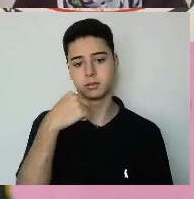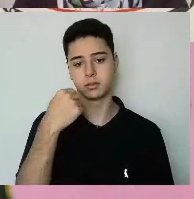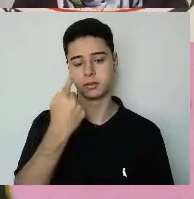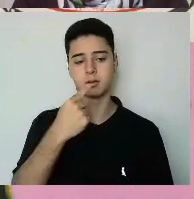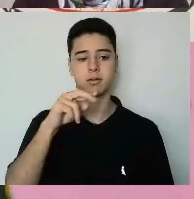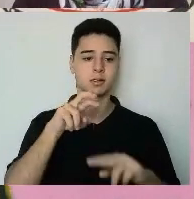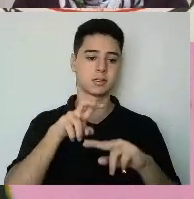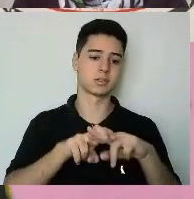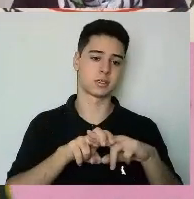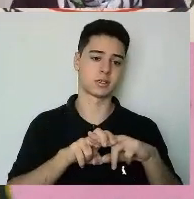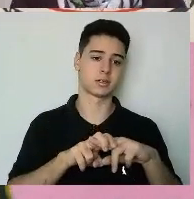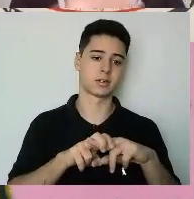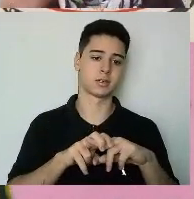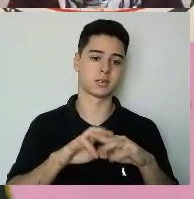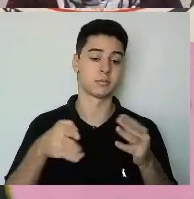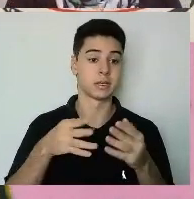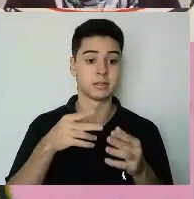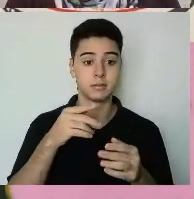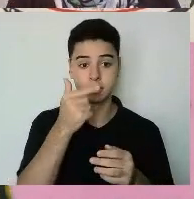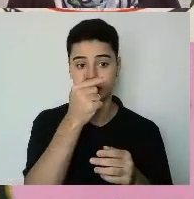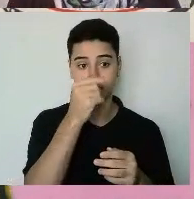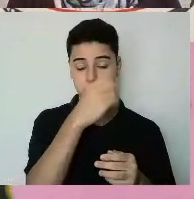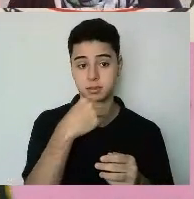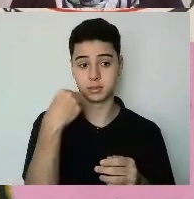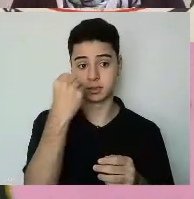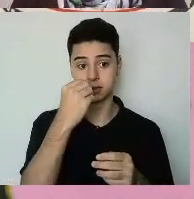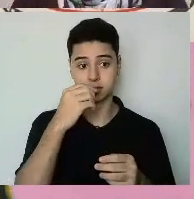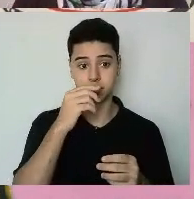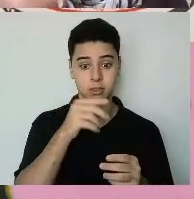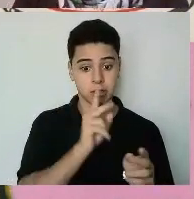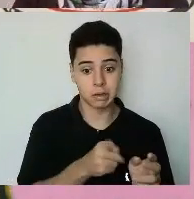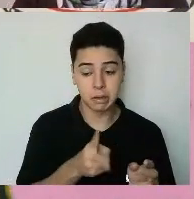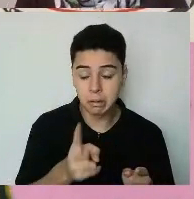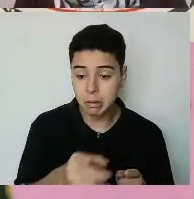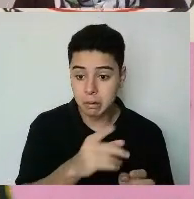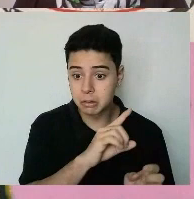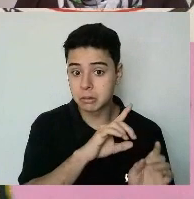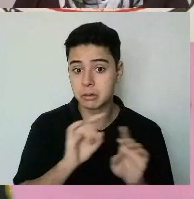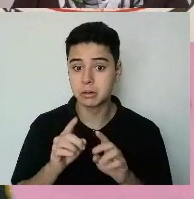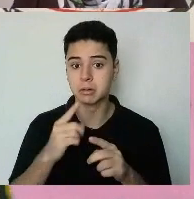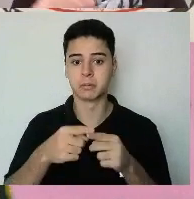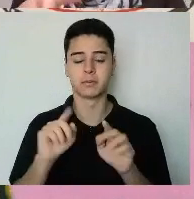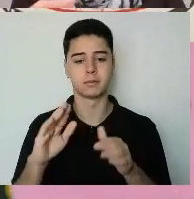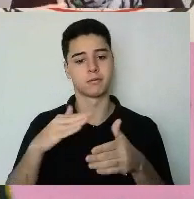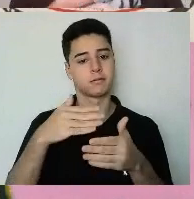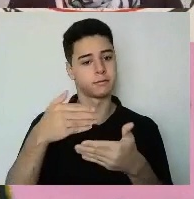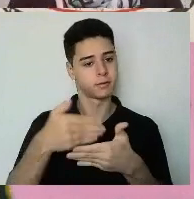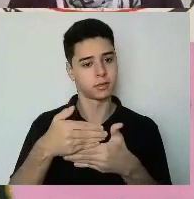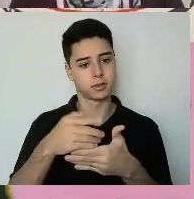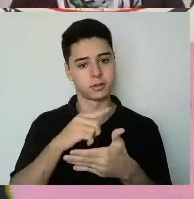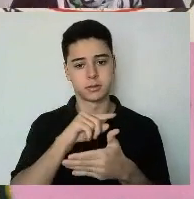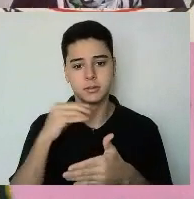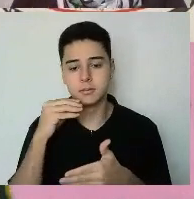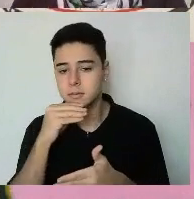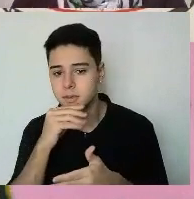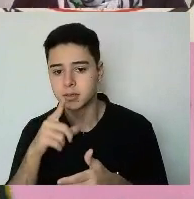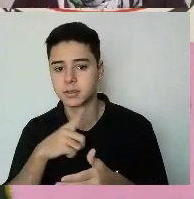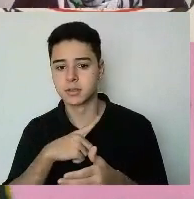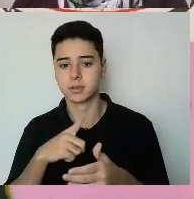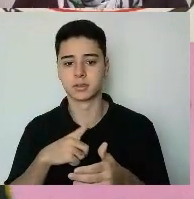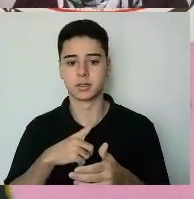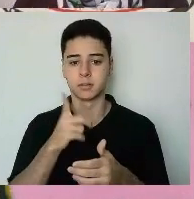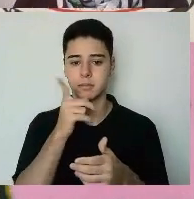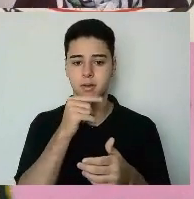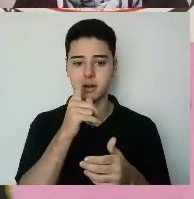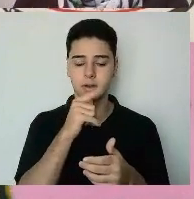cadeira. Obviamente não foram 700 horas corridas, né, gente? A galeria fecha, vocês estão vendo que tem uma garrafinha de água